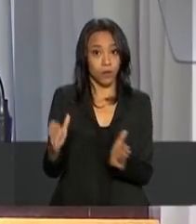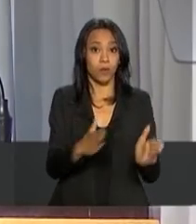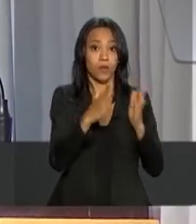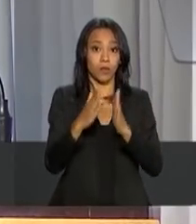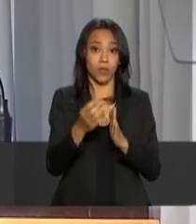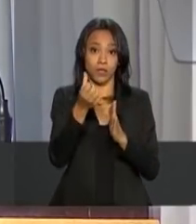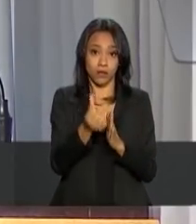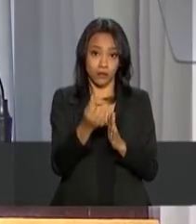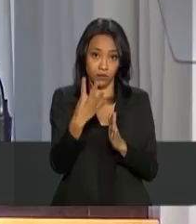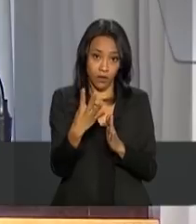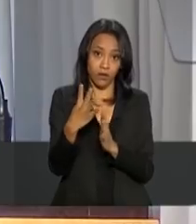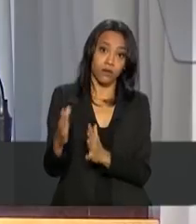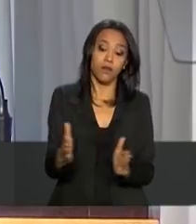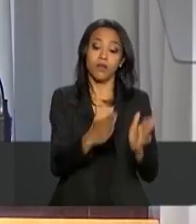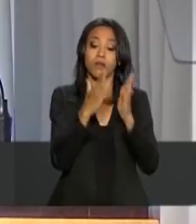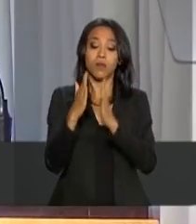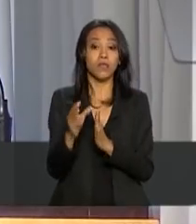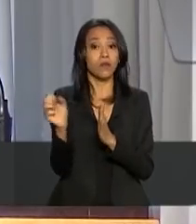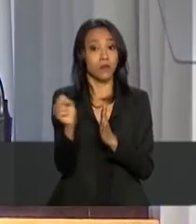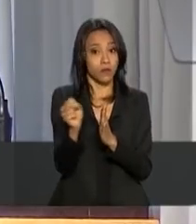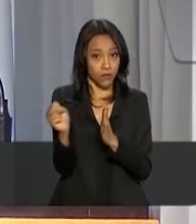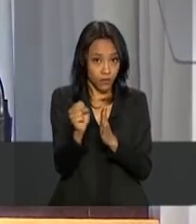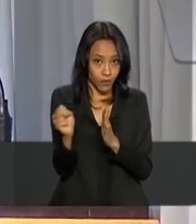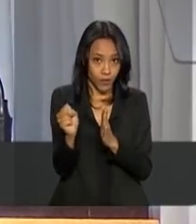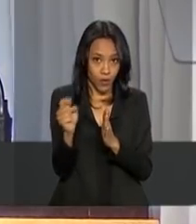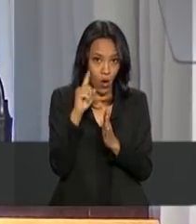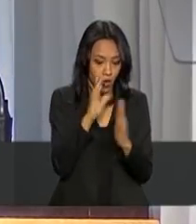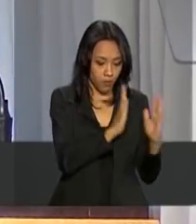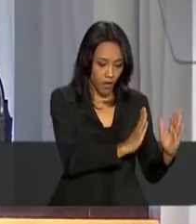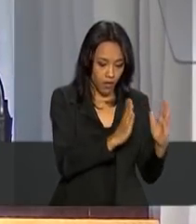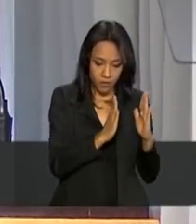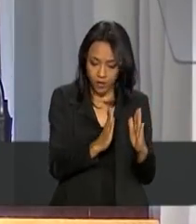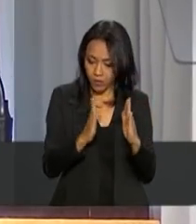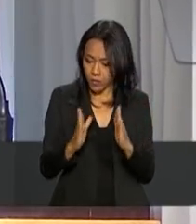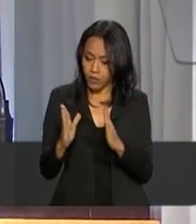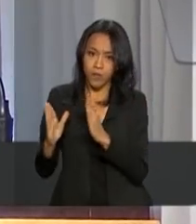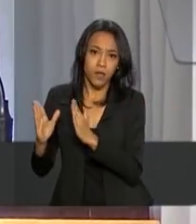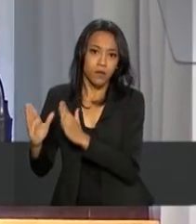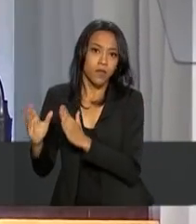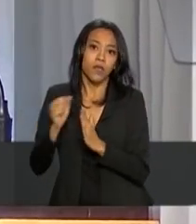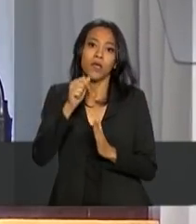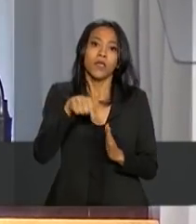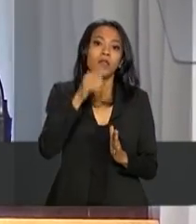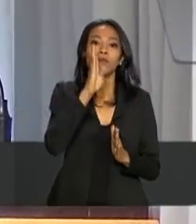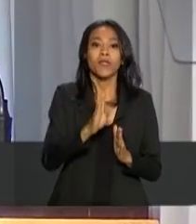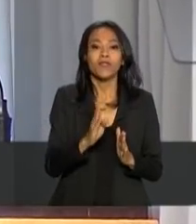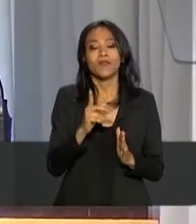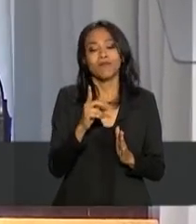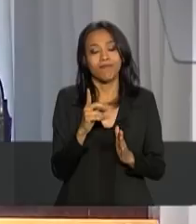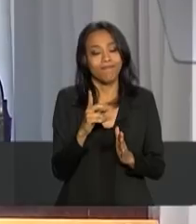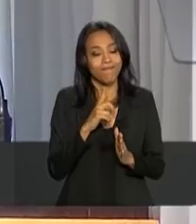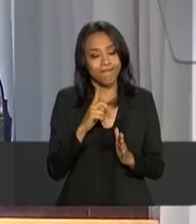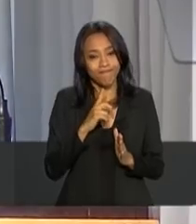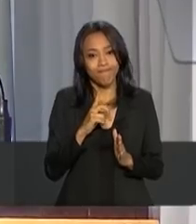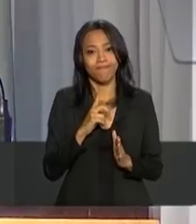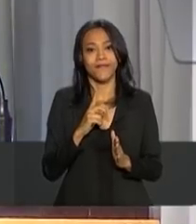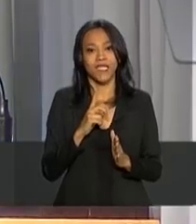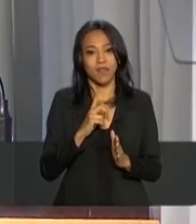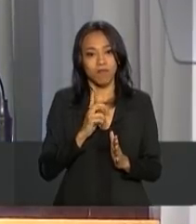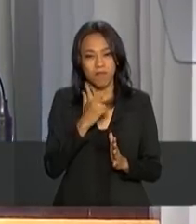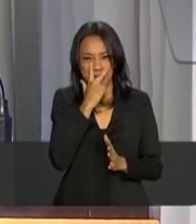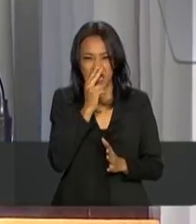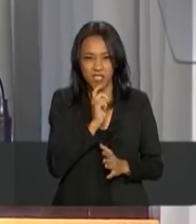64 a 88. Então, os senhores vejam como de tempos em tempos, aqui no Brasil, nós temos um sentimento cívico